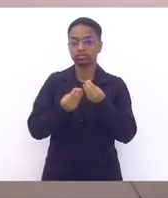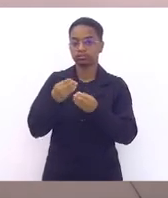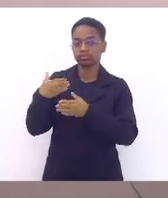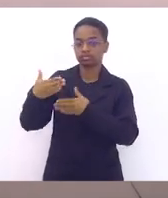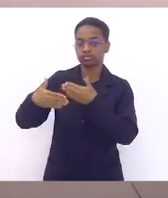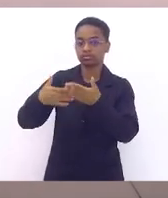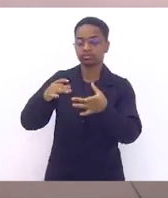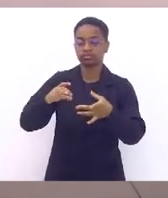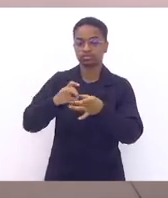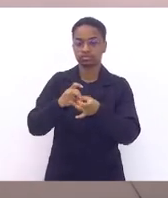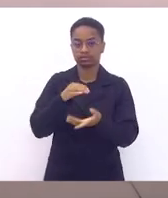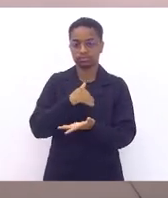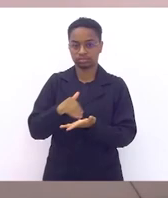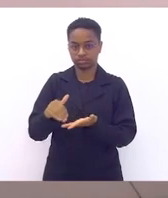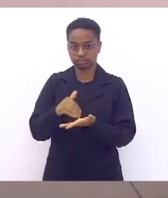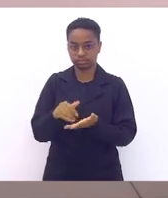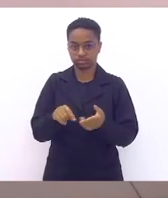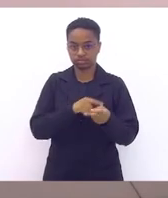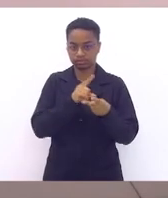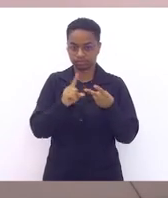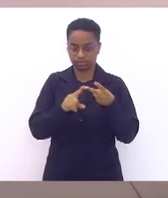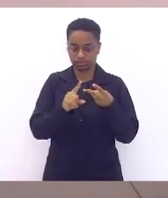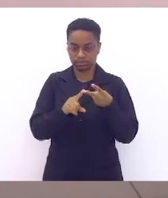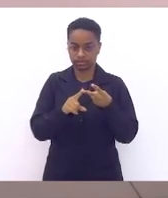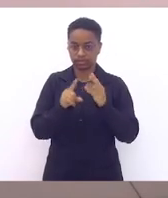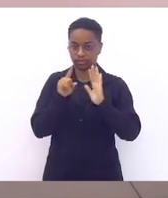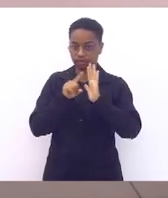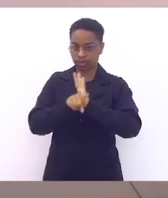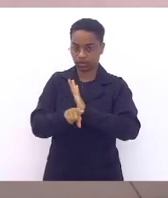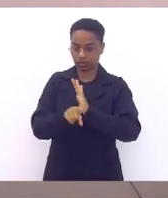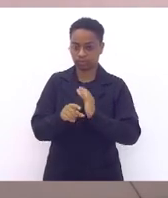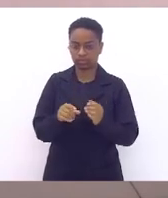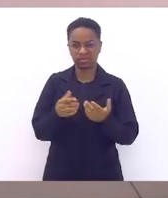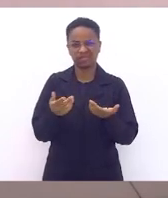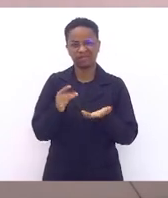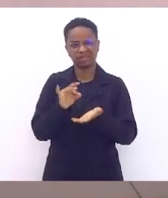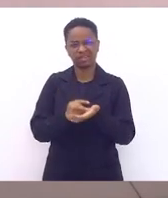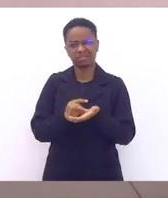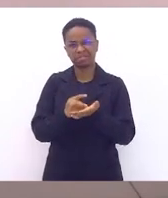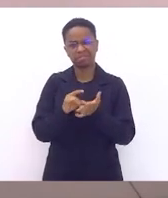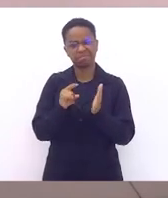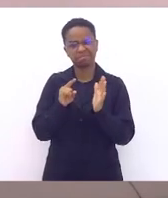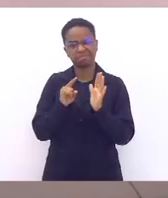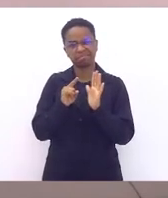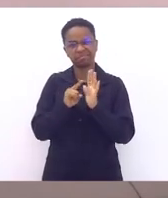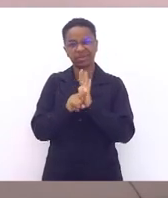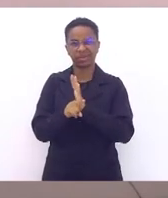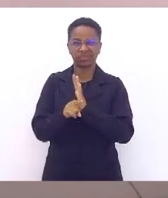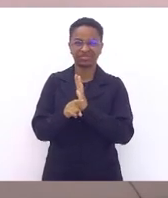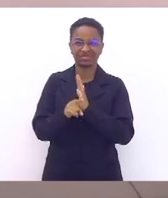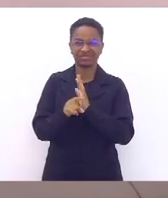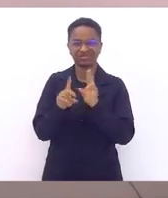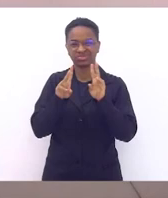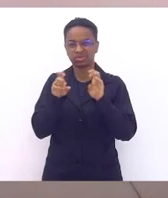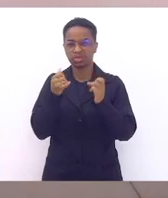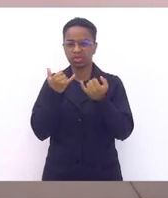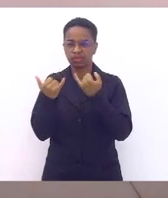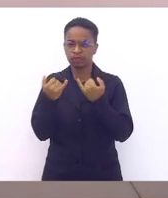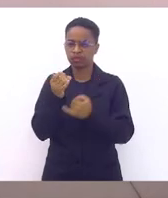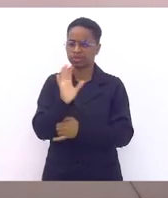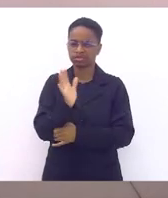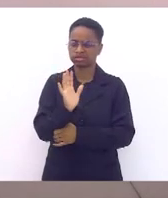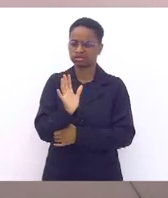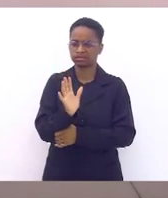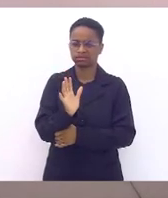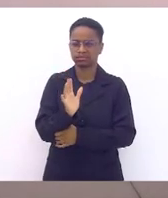pela Secretaria. O segundo questionamento não é nem um questionamento feito de notícia trazida ao nosso